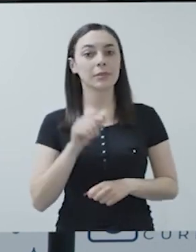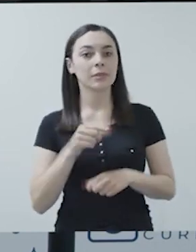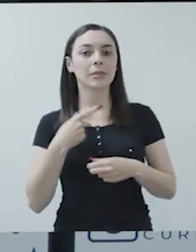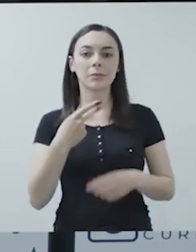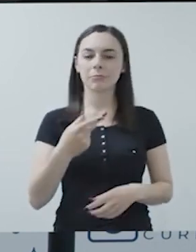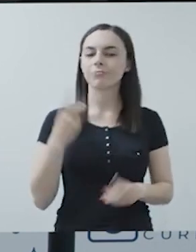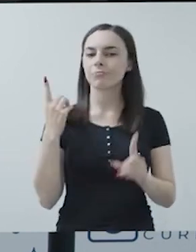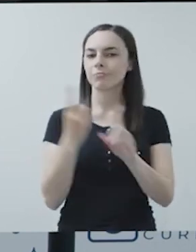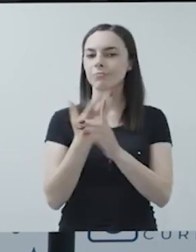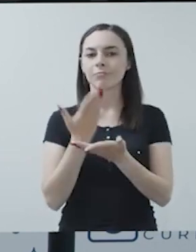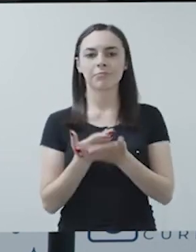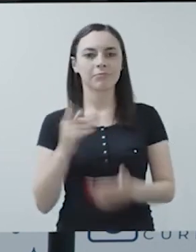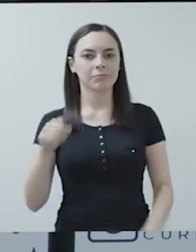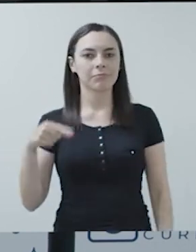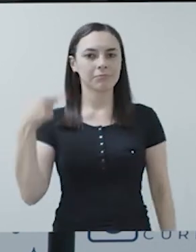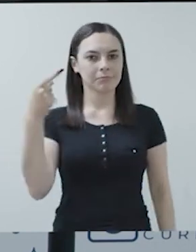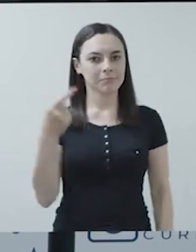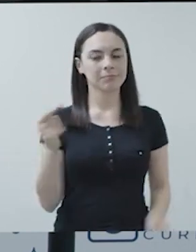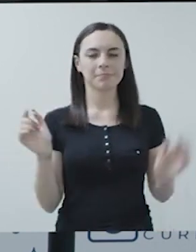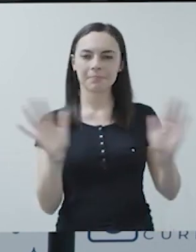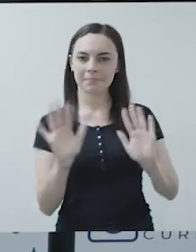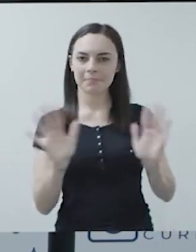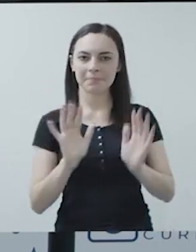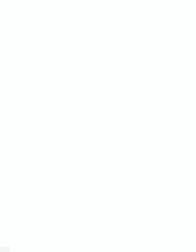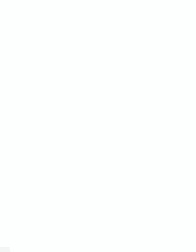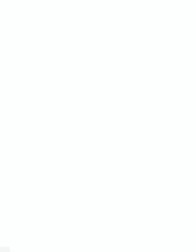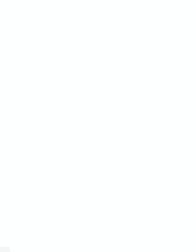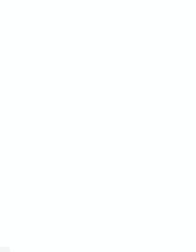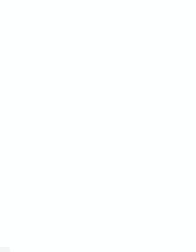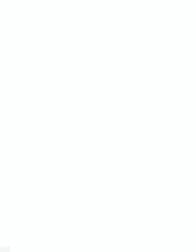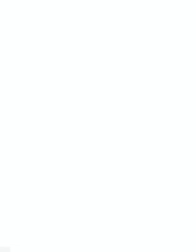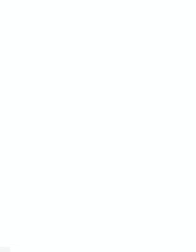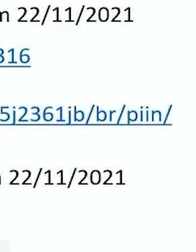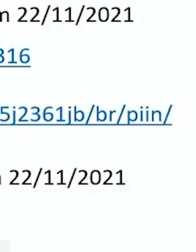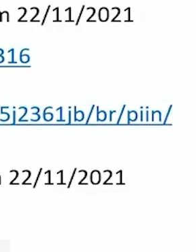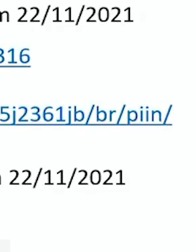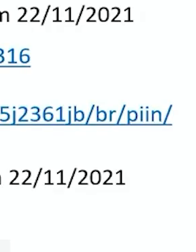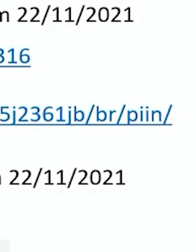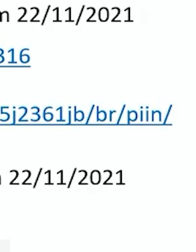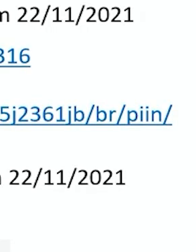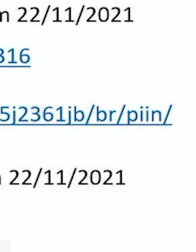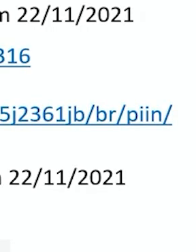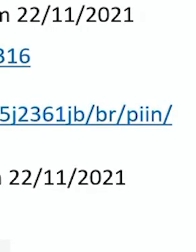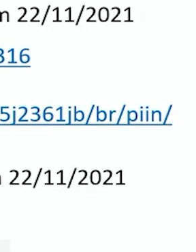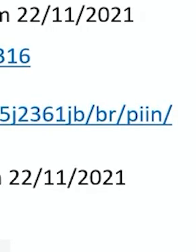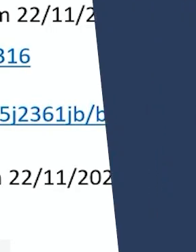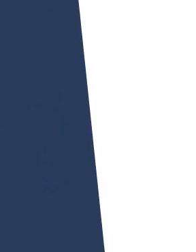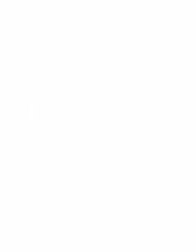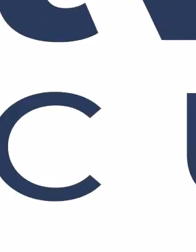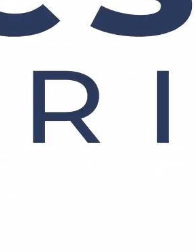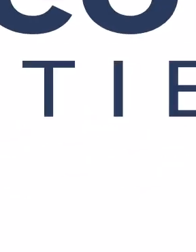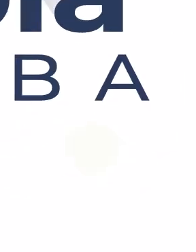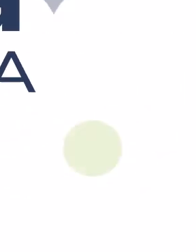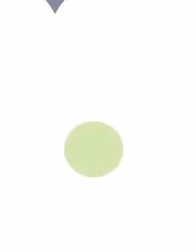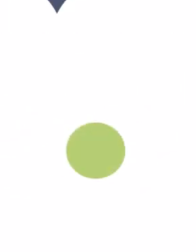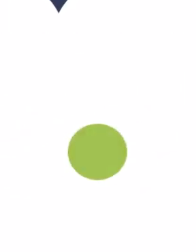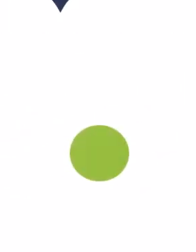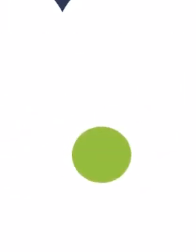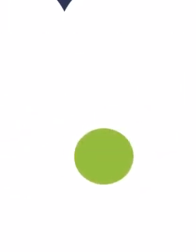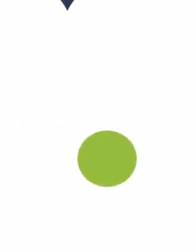nos encontramos na próxima, pessoal. Tchau, tchau!